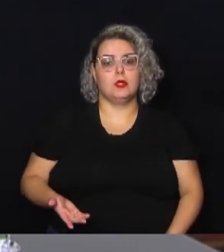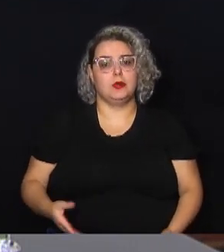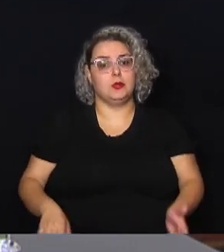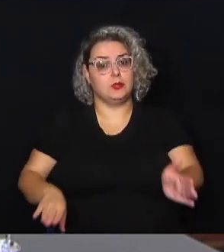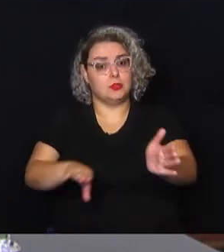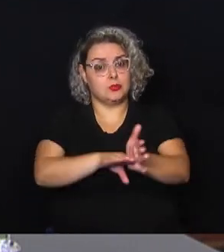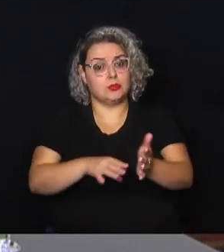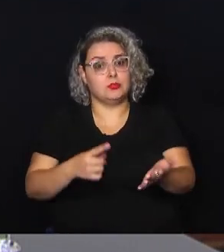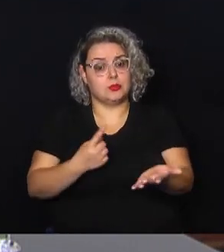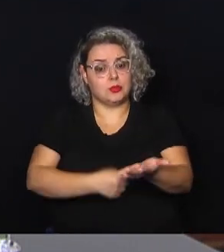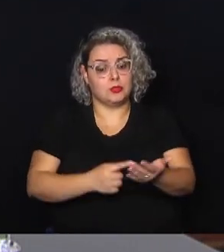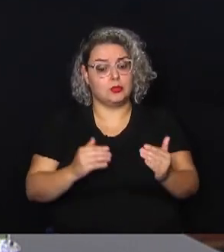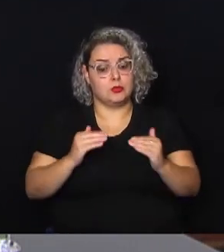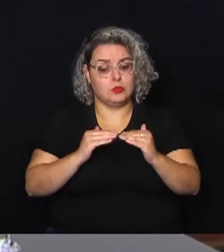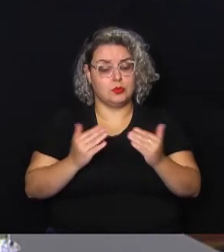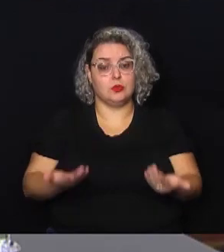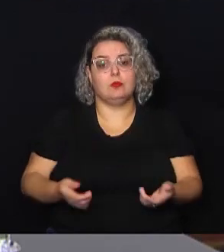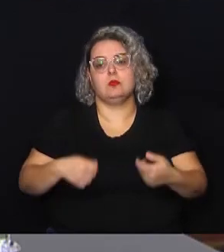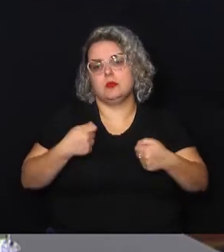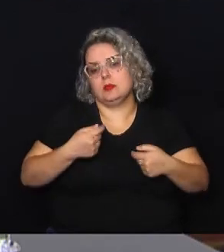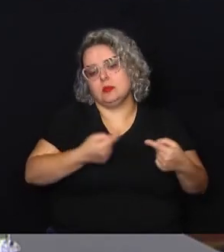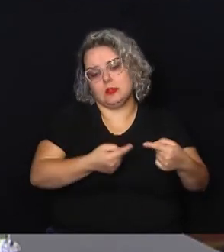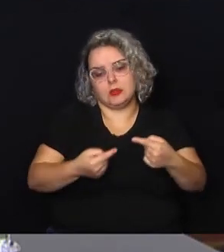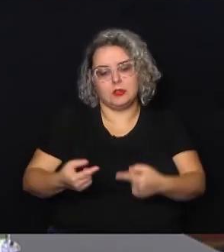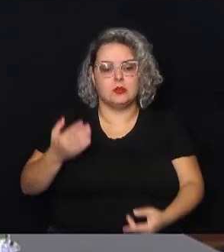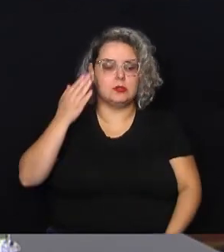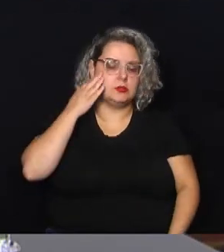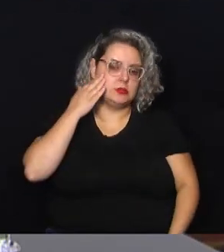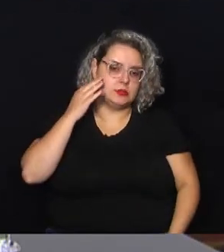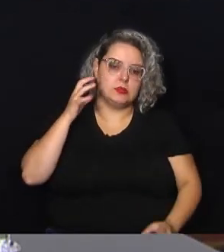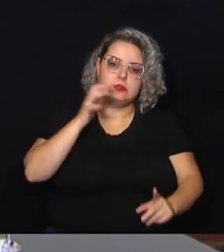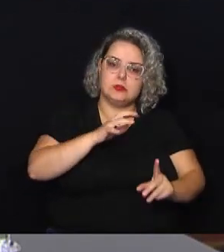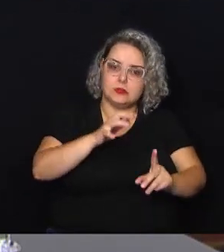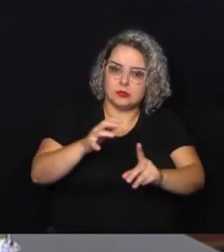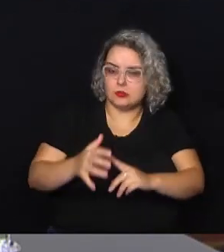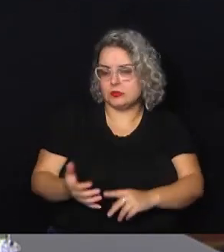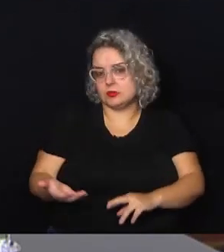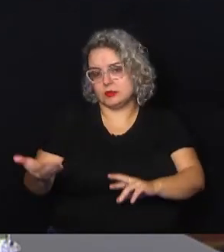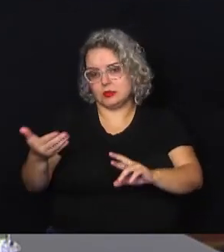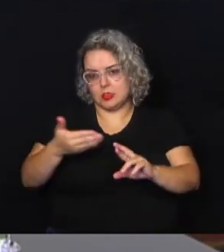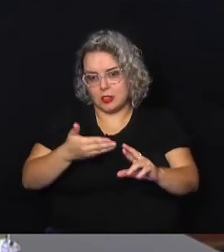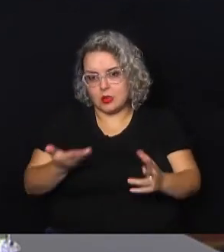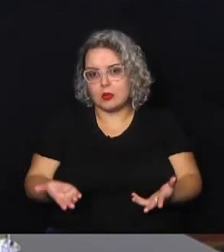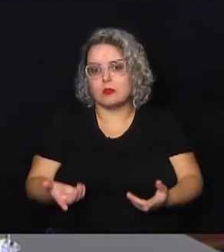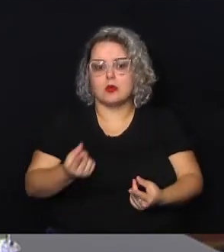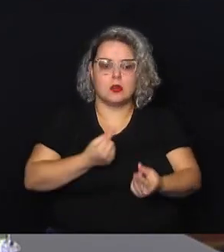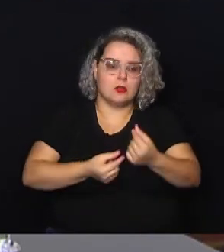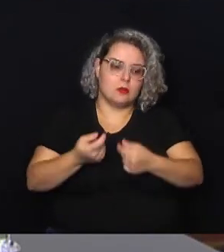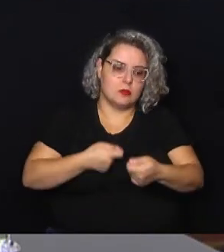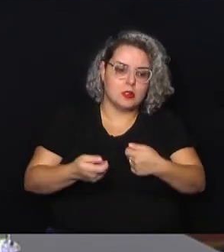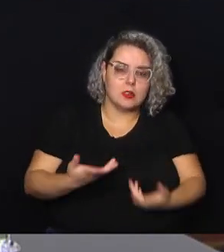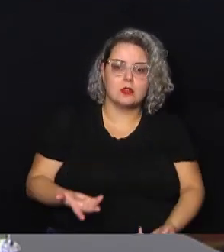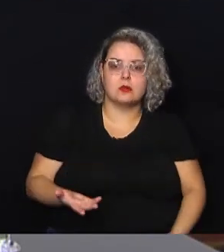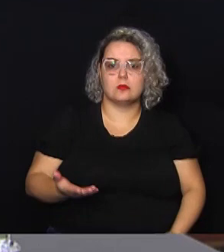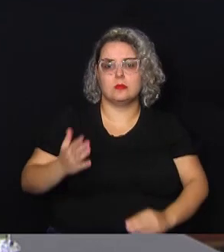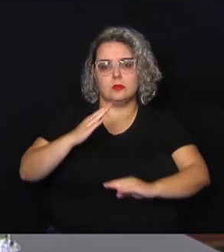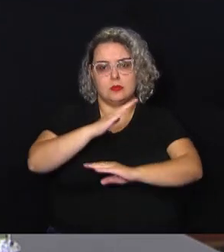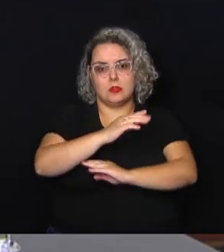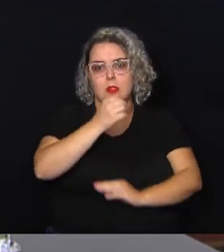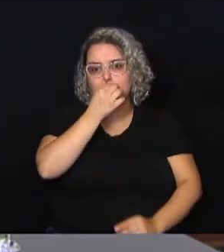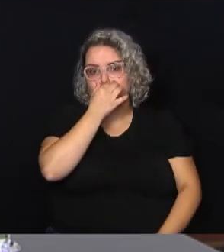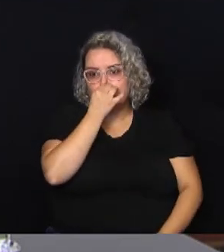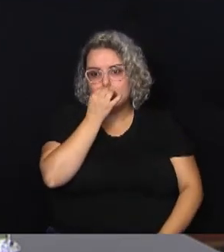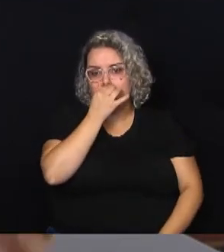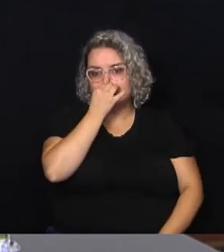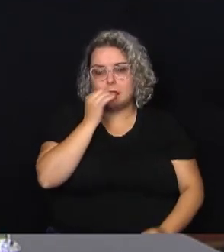acordo a gente precisa discutir entendeu os impactos que isso representa para economia da câmara também do ponto de vista